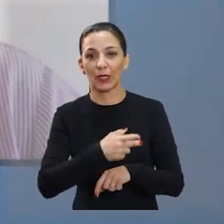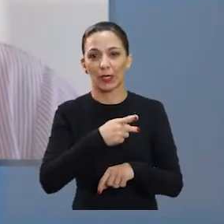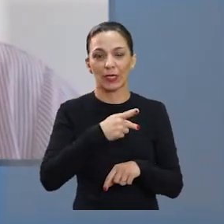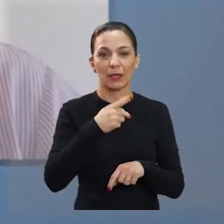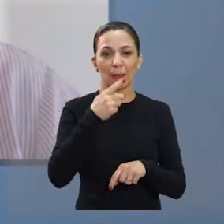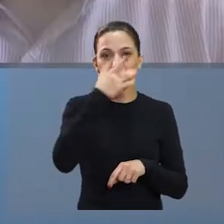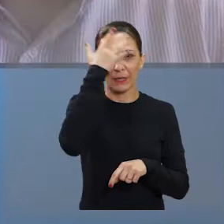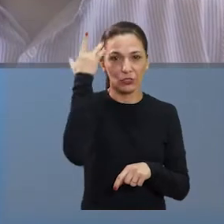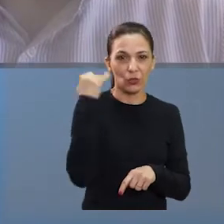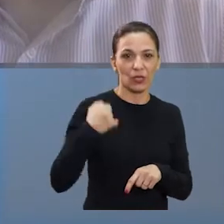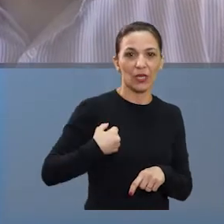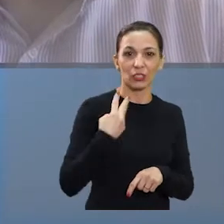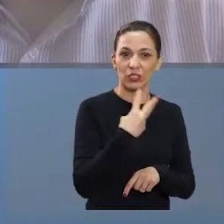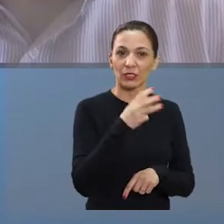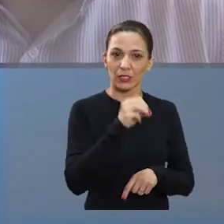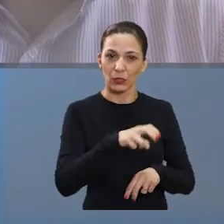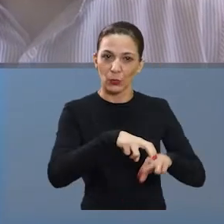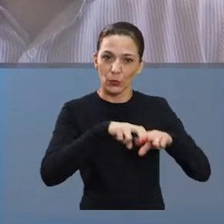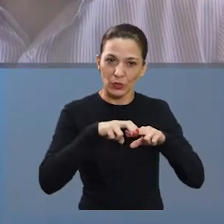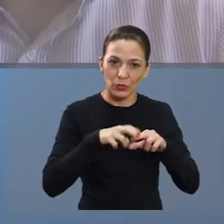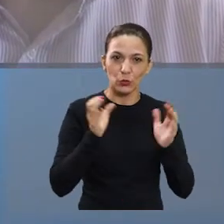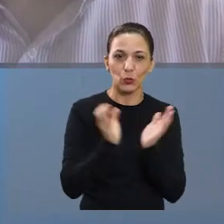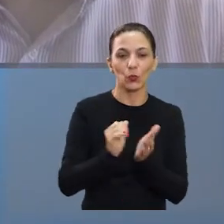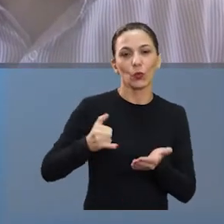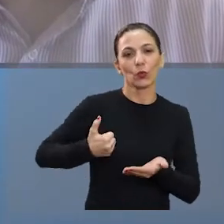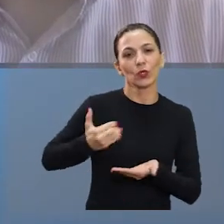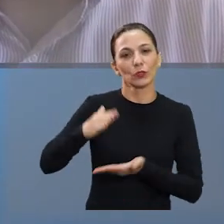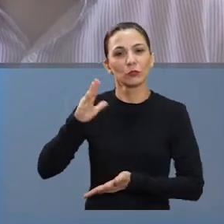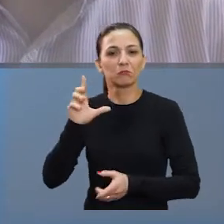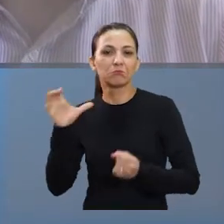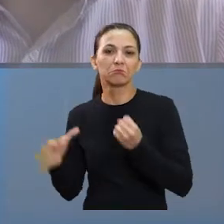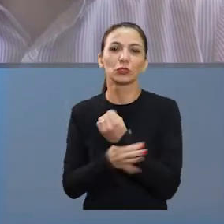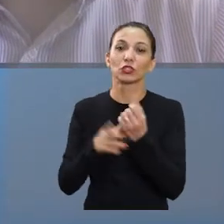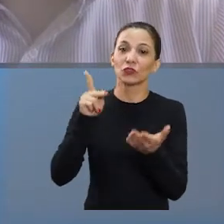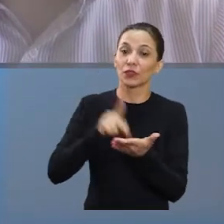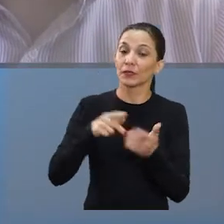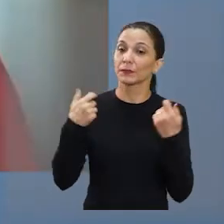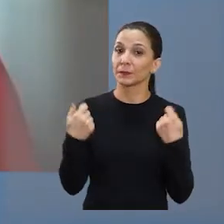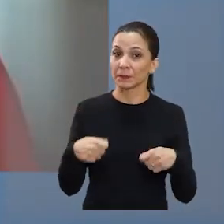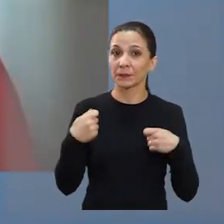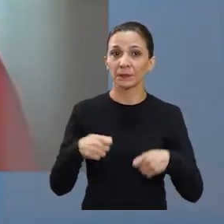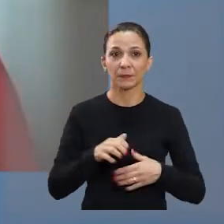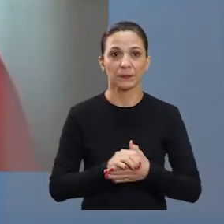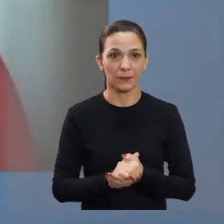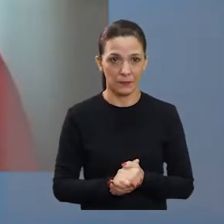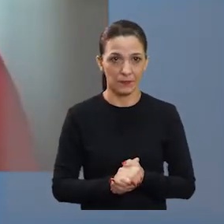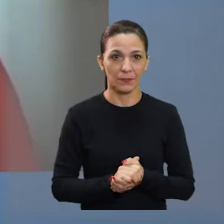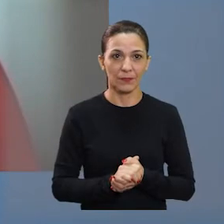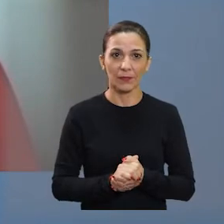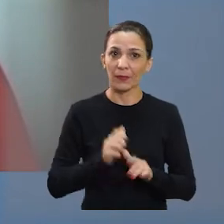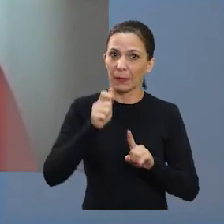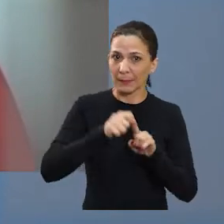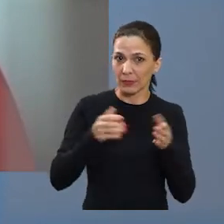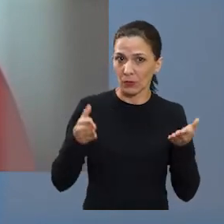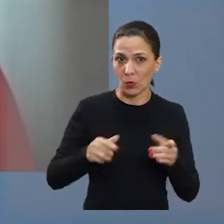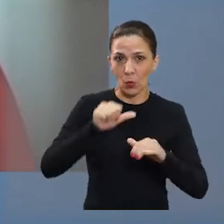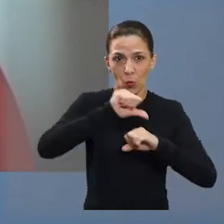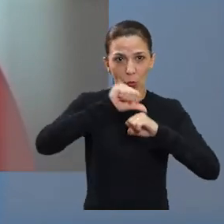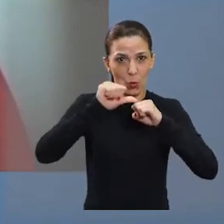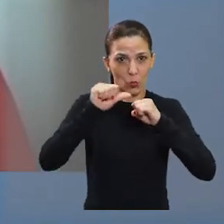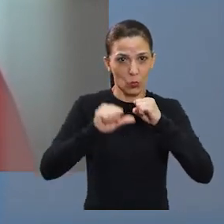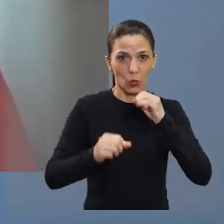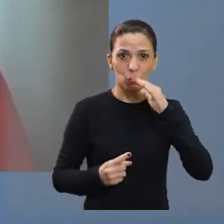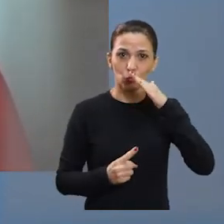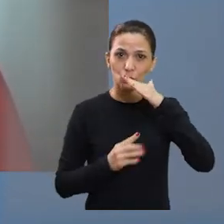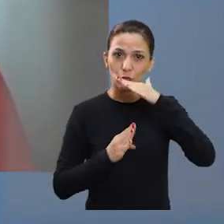30 anos. Isso é natural, tá? Por isso que a gente tem que proteger muito essa população. Neste mês, uma subvariante da Omicron